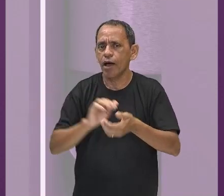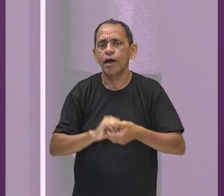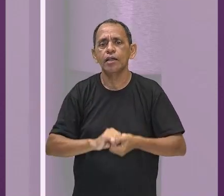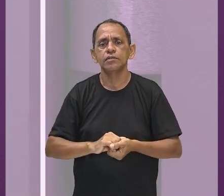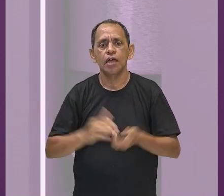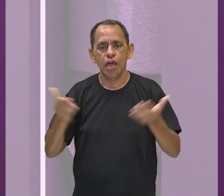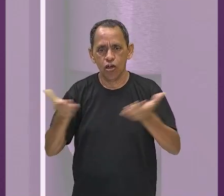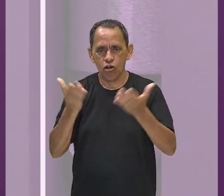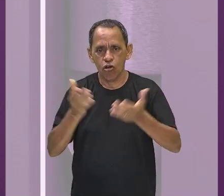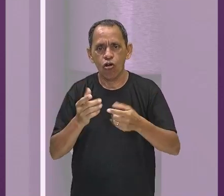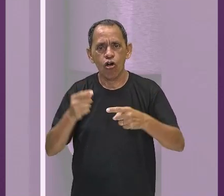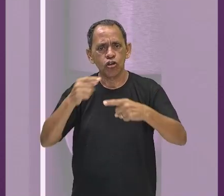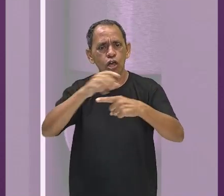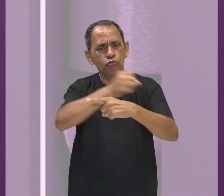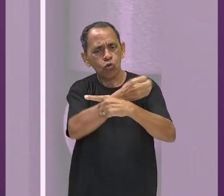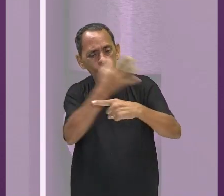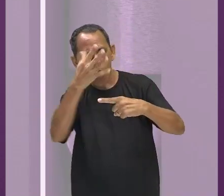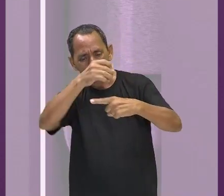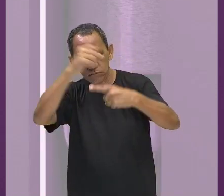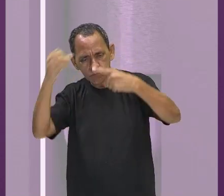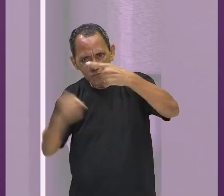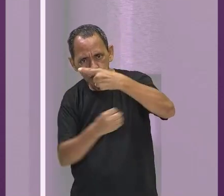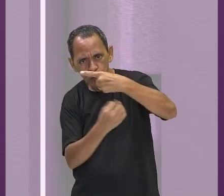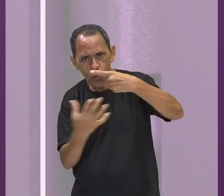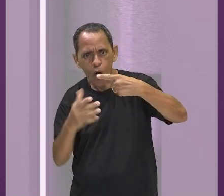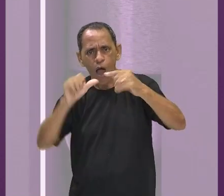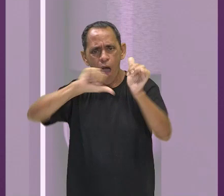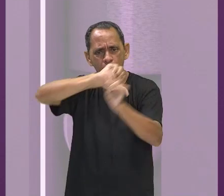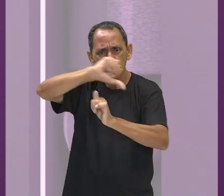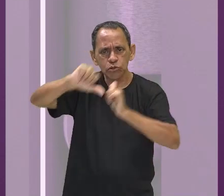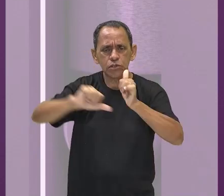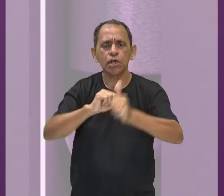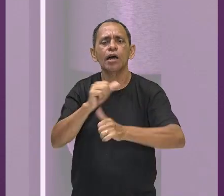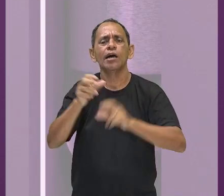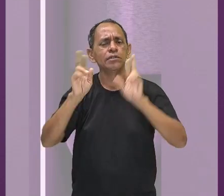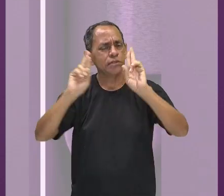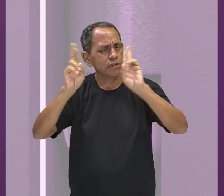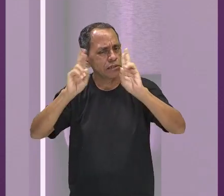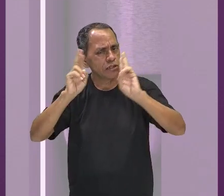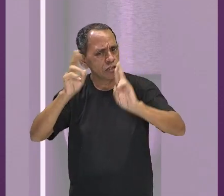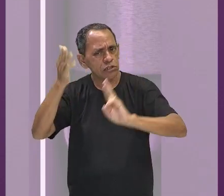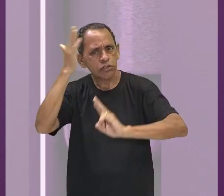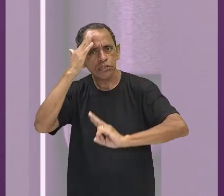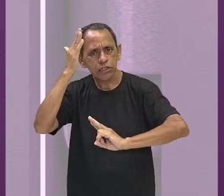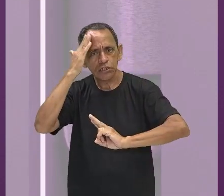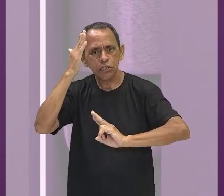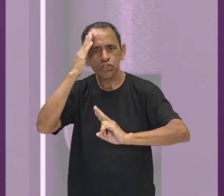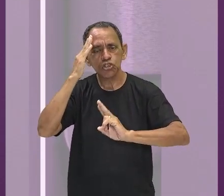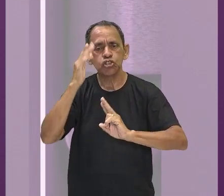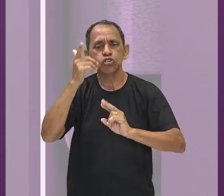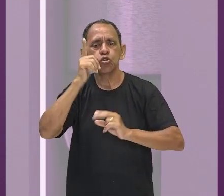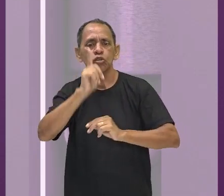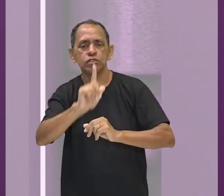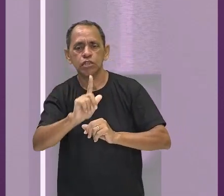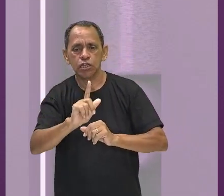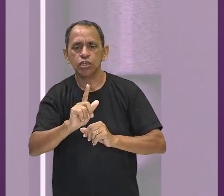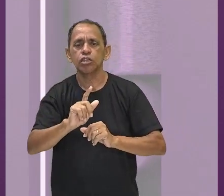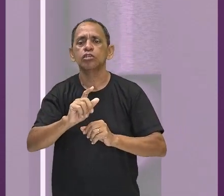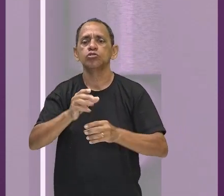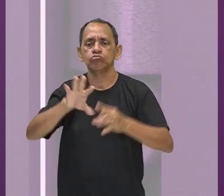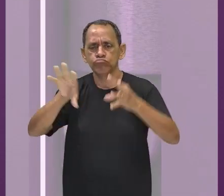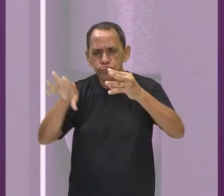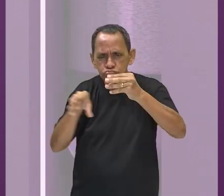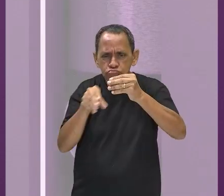frações decimais para números decimais. Espero que vocês tenham aprendido, espero que vocês tenham conseguido fazer tudinho.